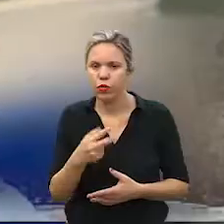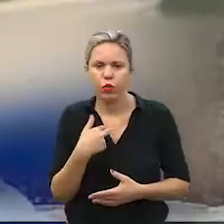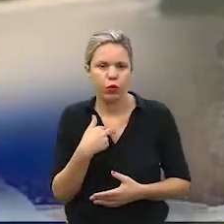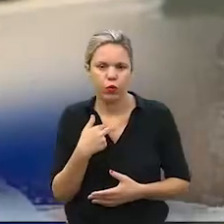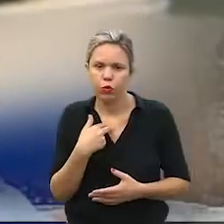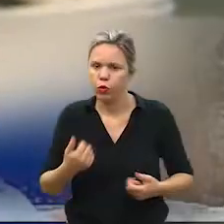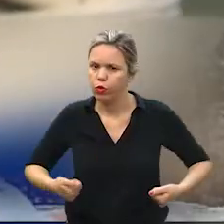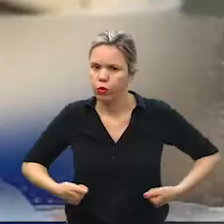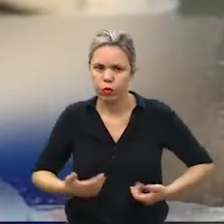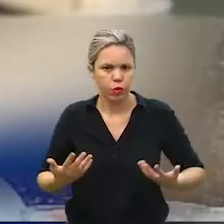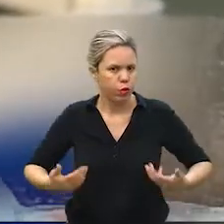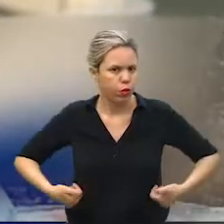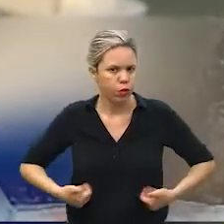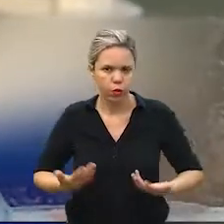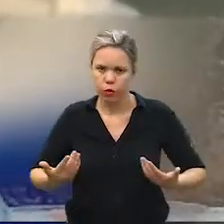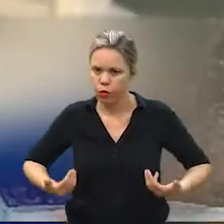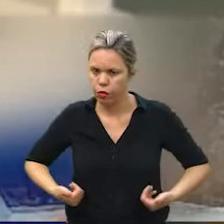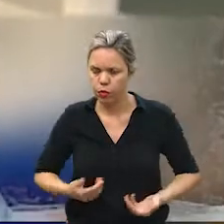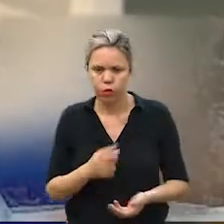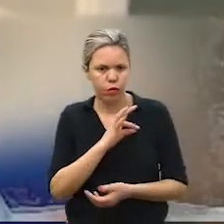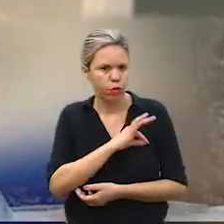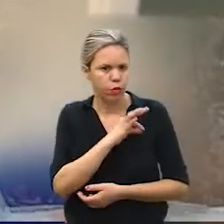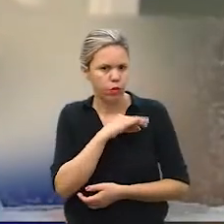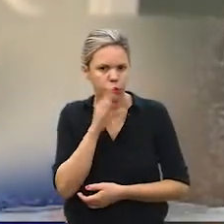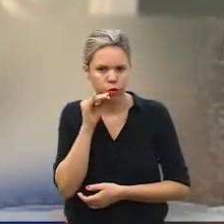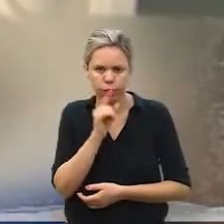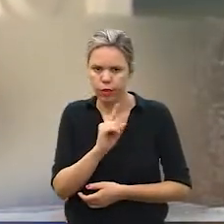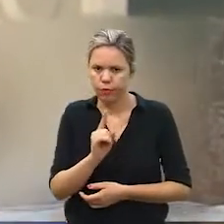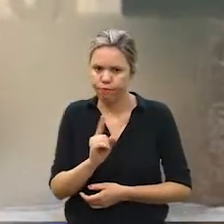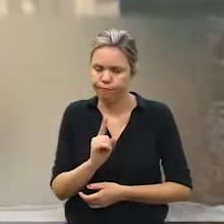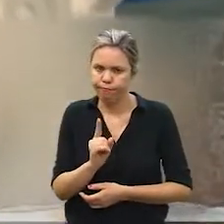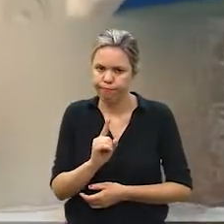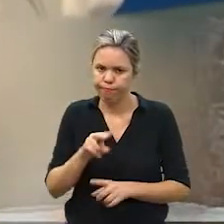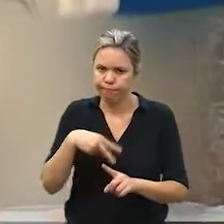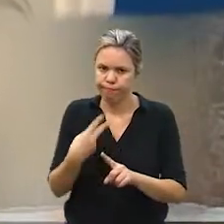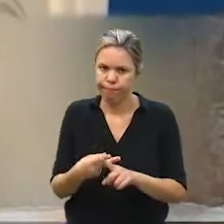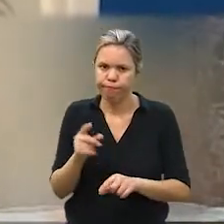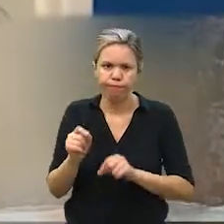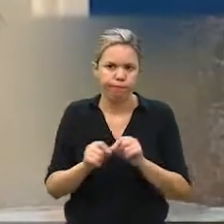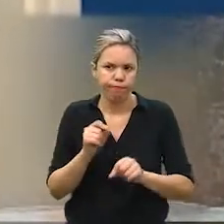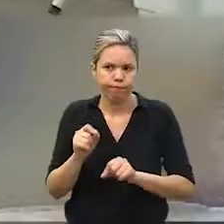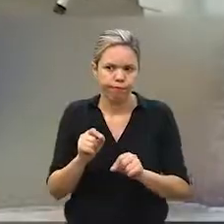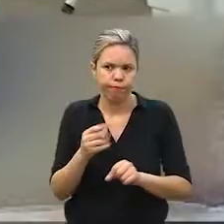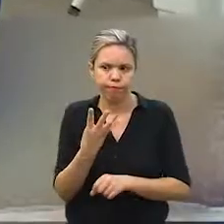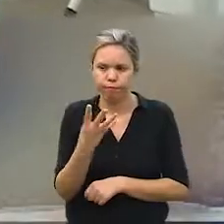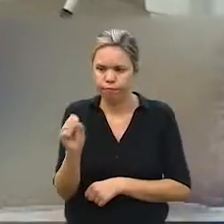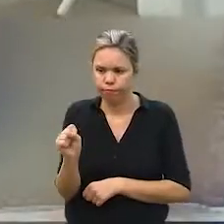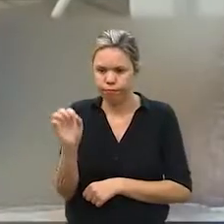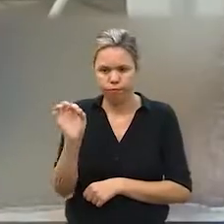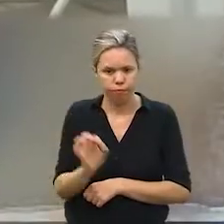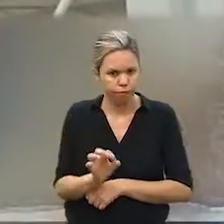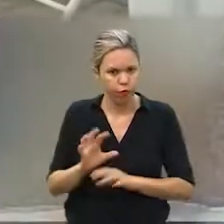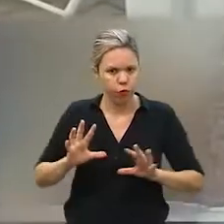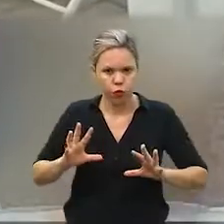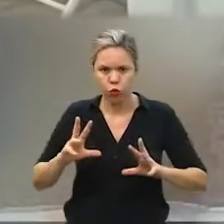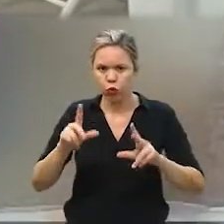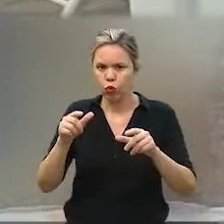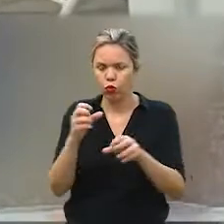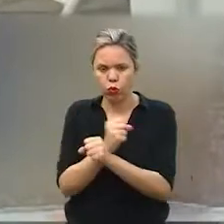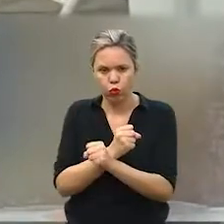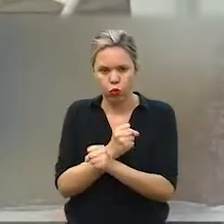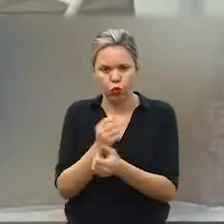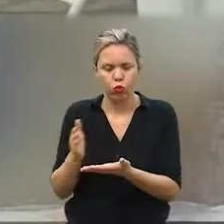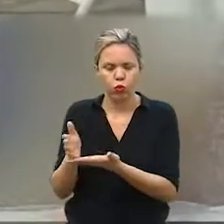pode gastar com o salário de funcionário mais do que 48% do total